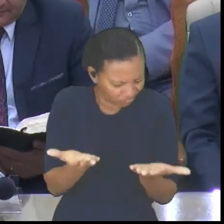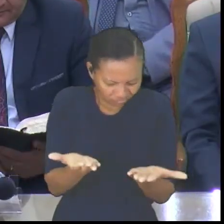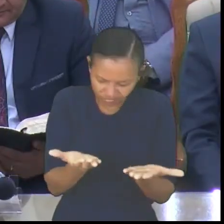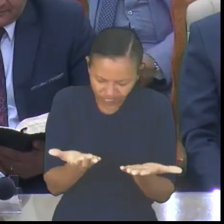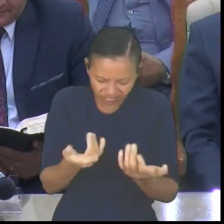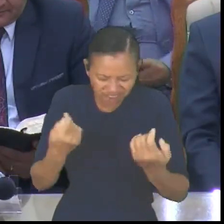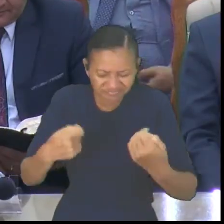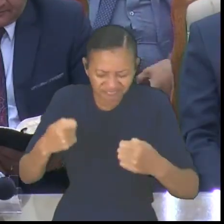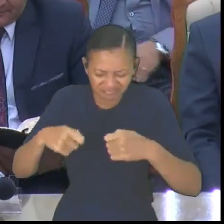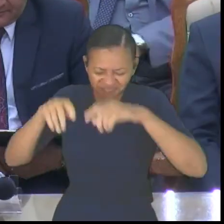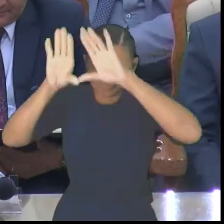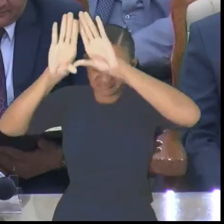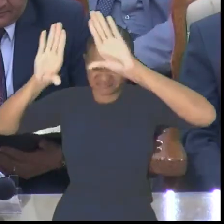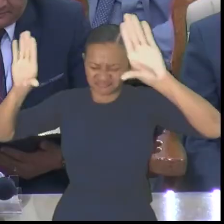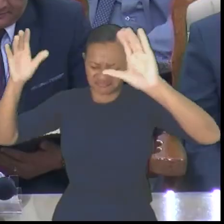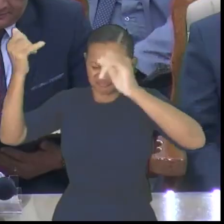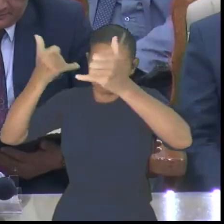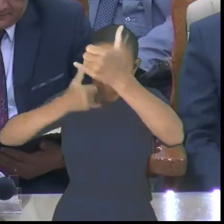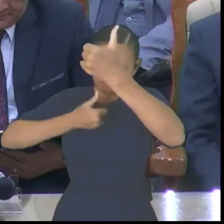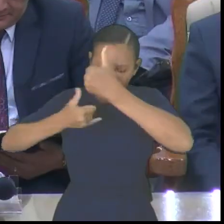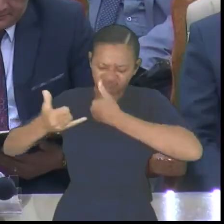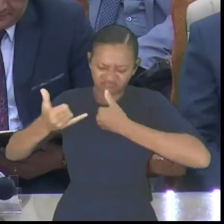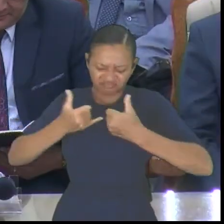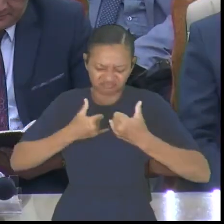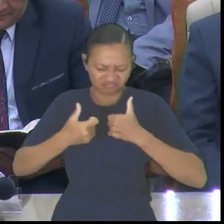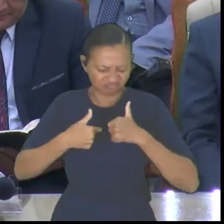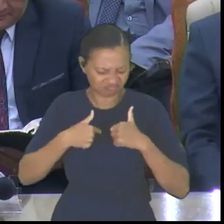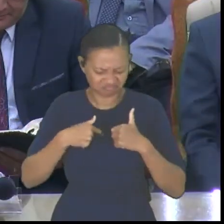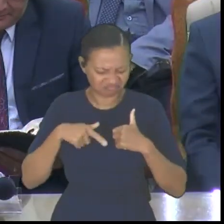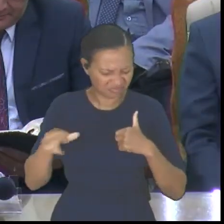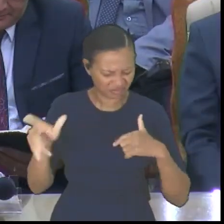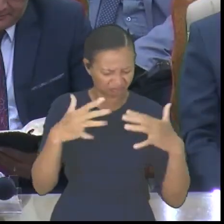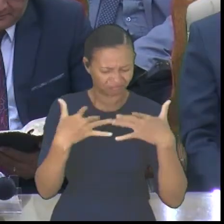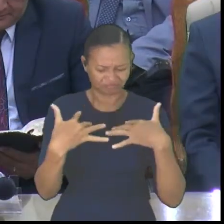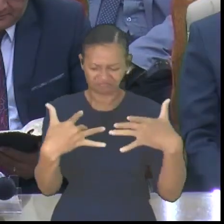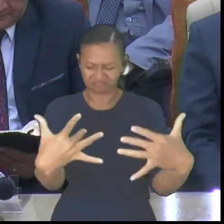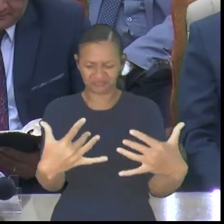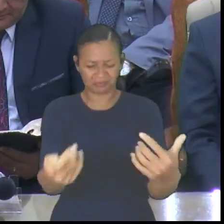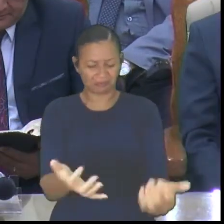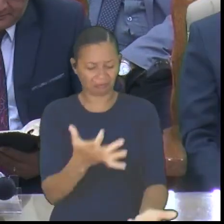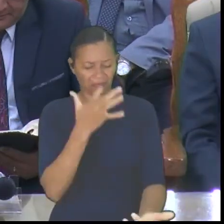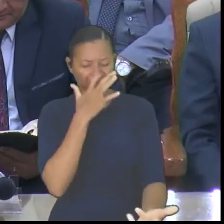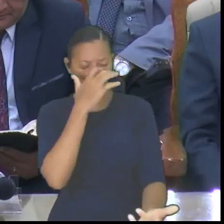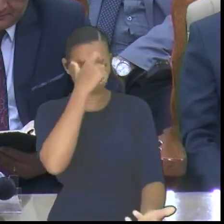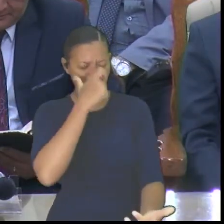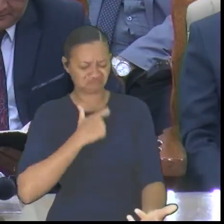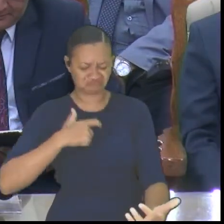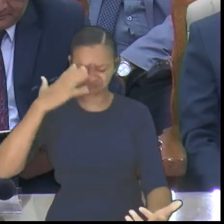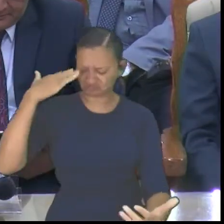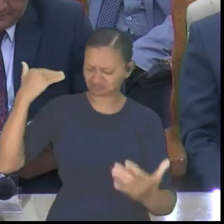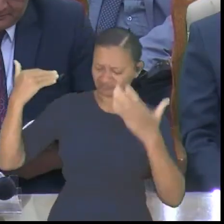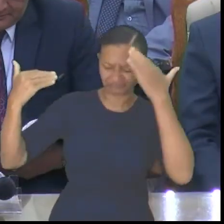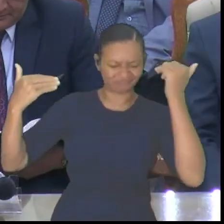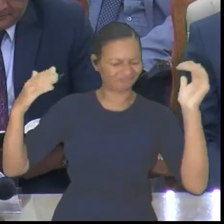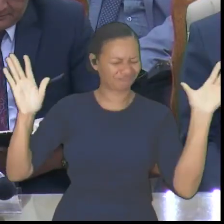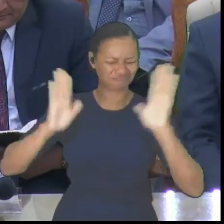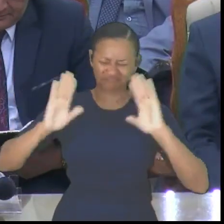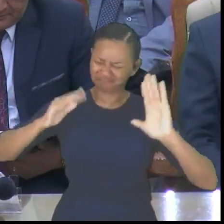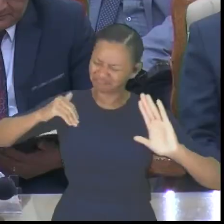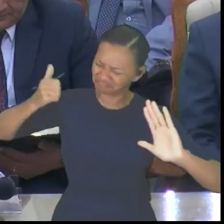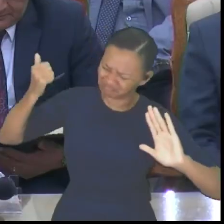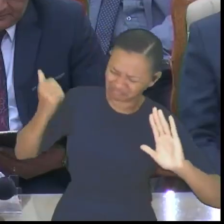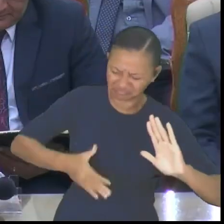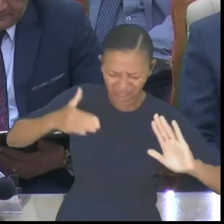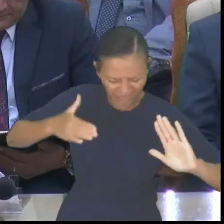não me for dado. Esse povo não veio me ouvir porque eu não tenho nada de mim, Pai.